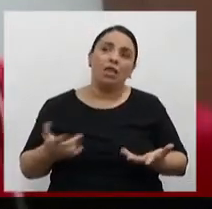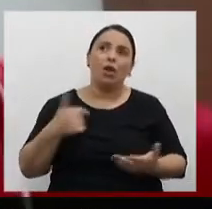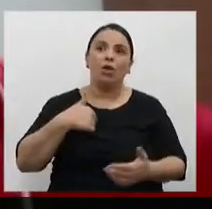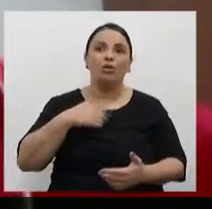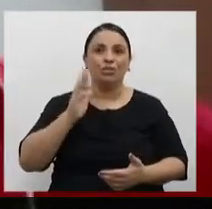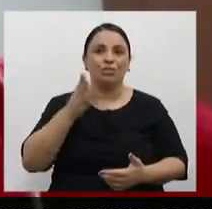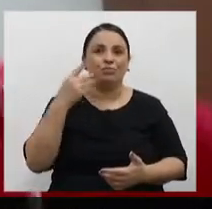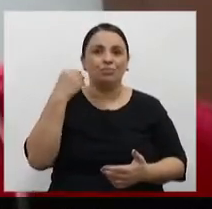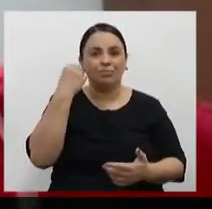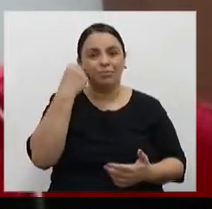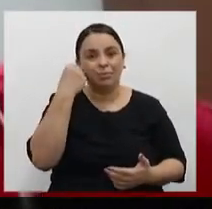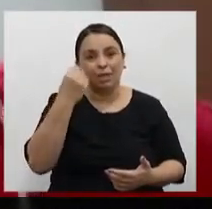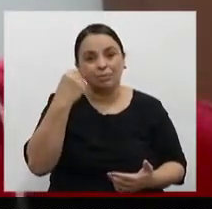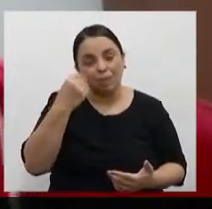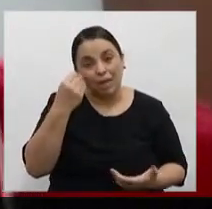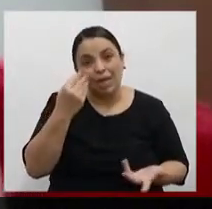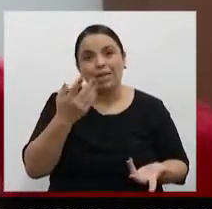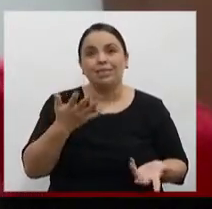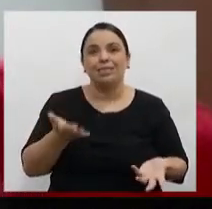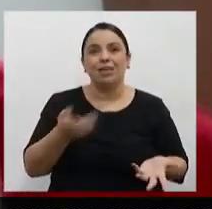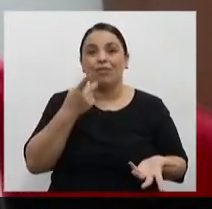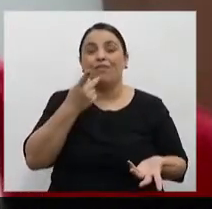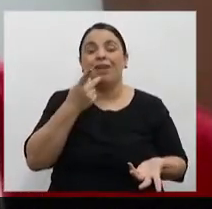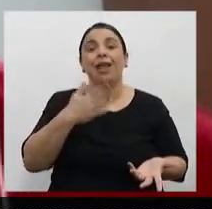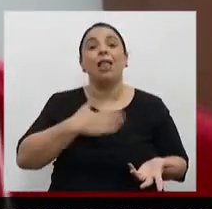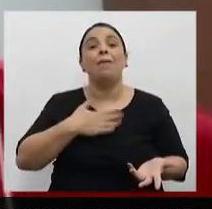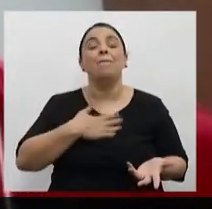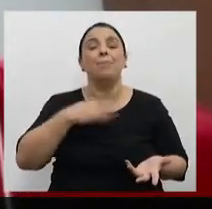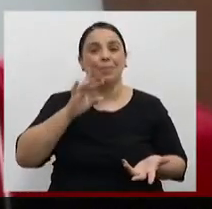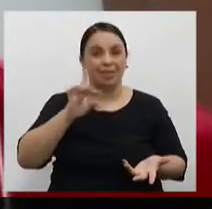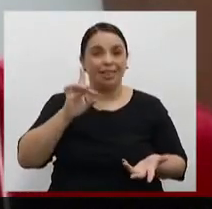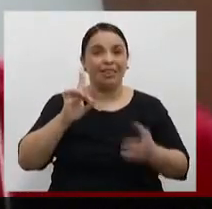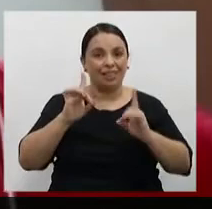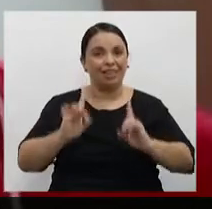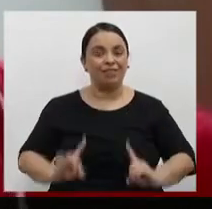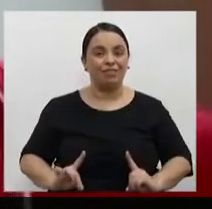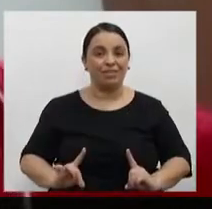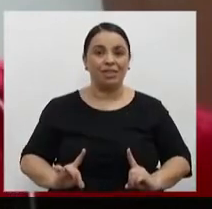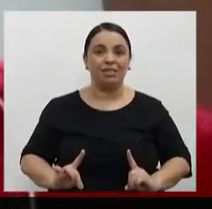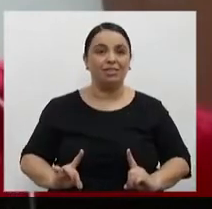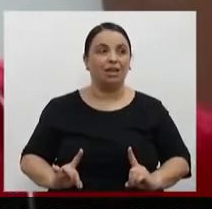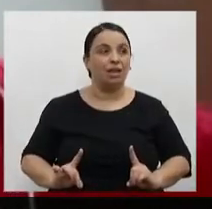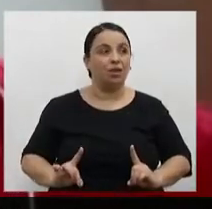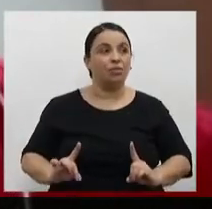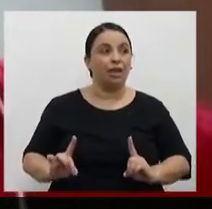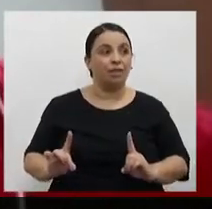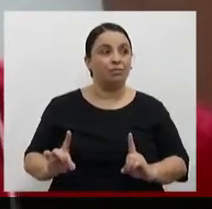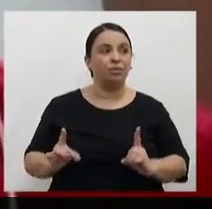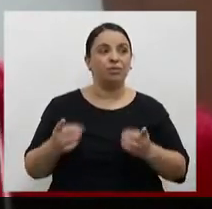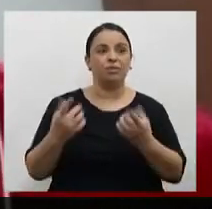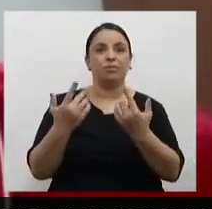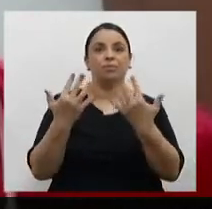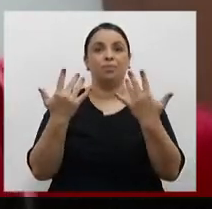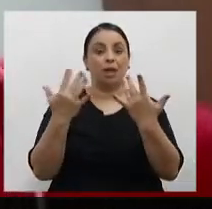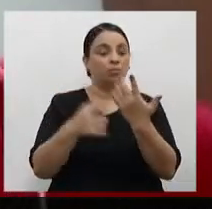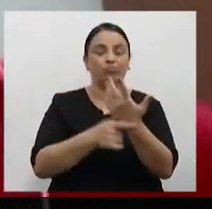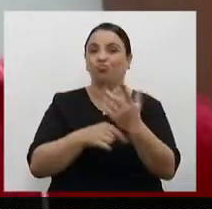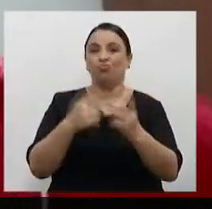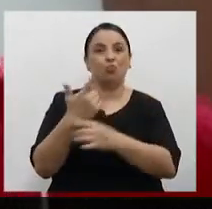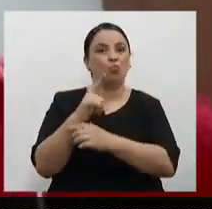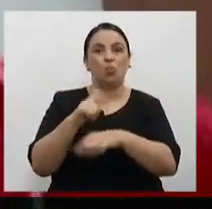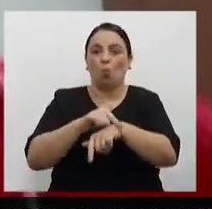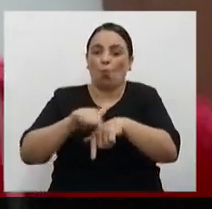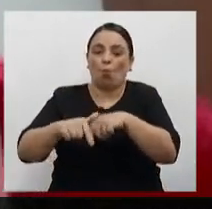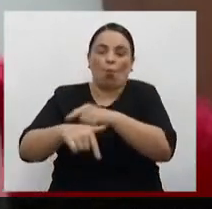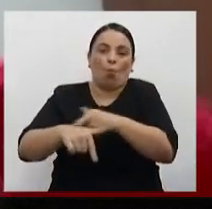vou dar um exemplo em relação à minha deficiência. A minha deficiência não tem as mãos. Então, eu sou obrigado a levar a boca em